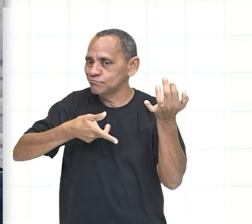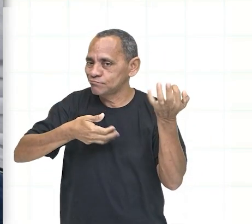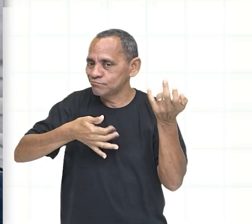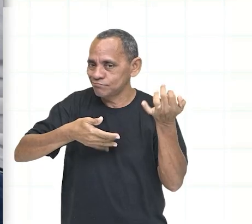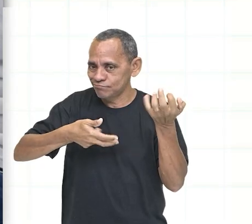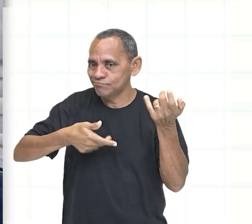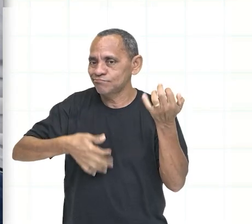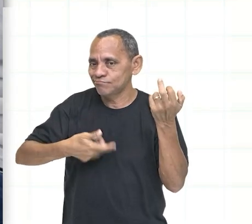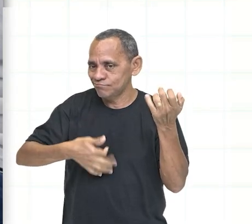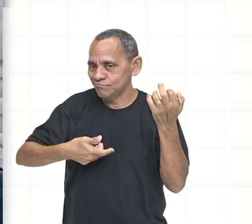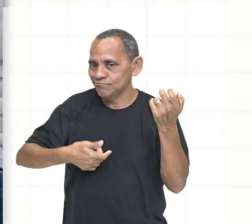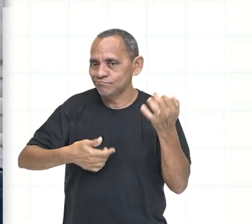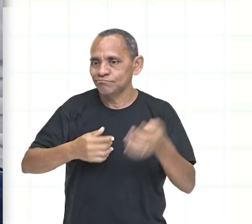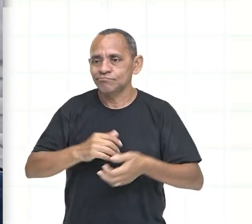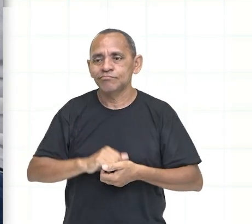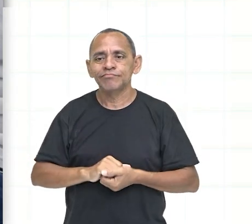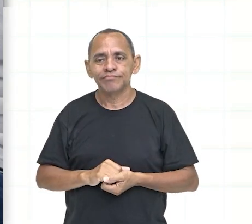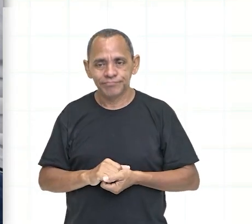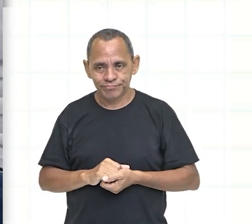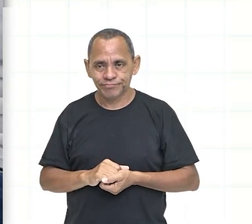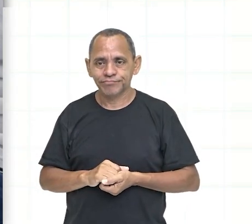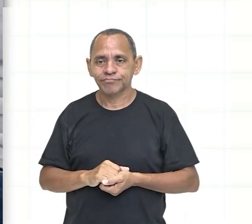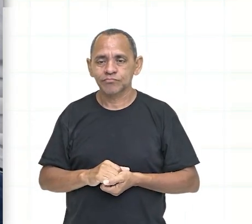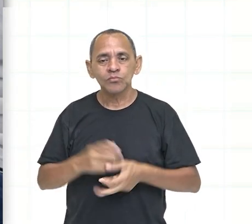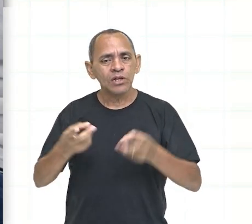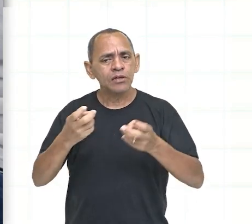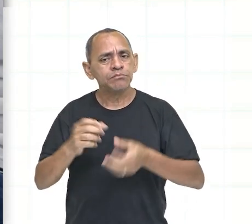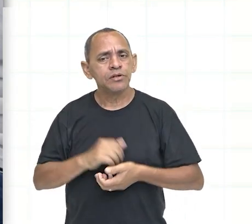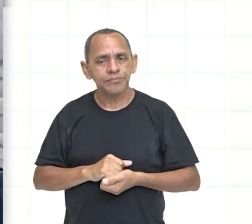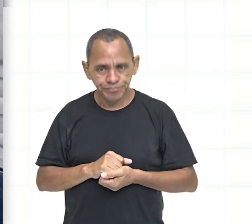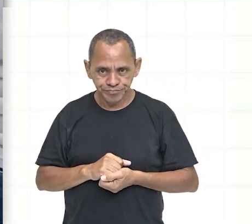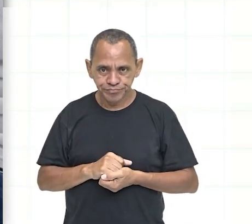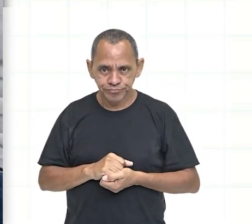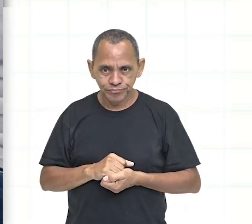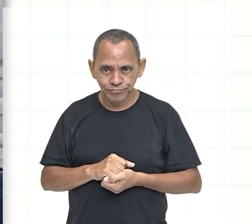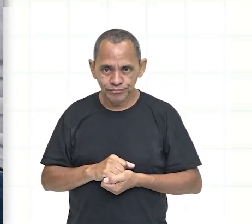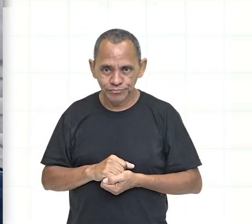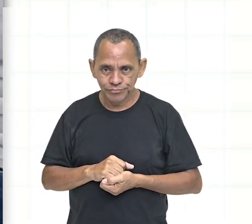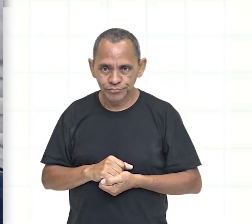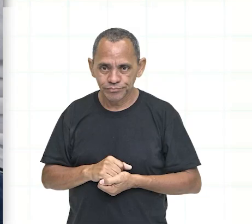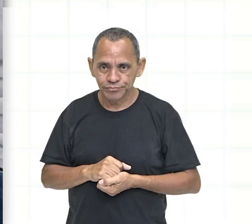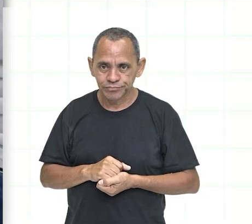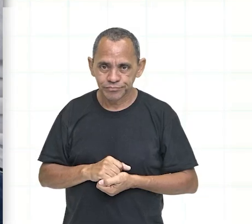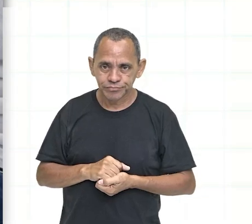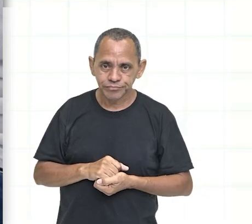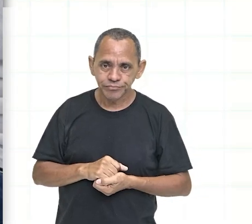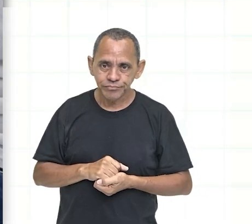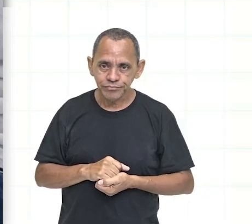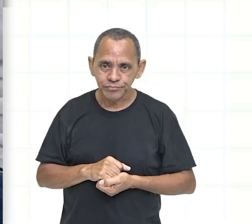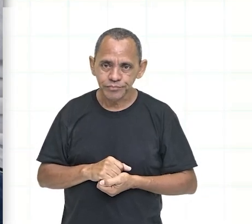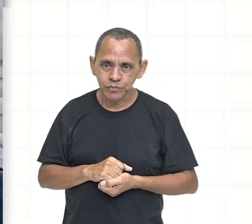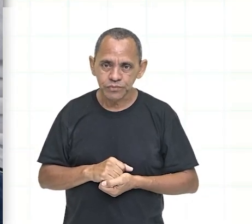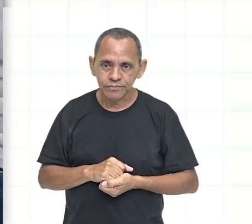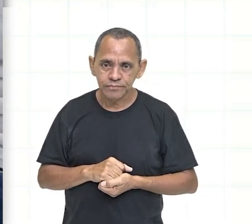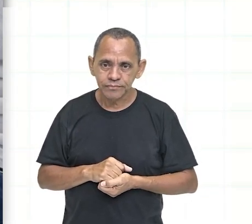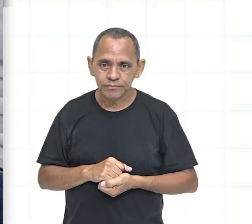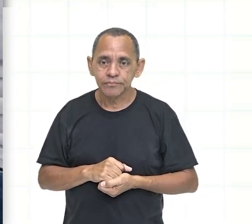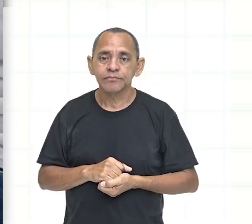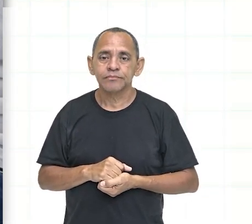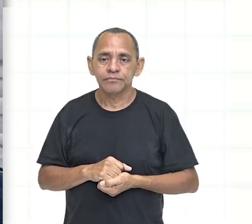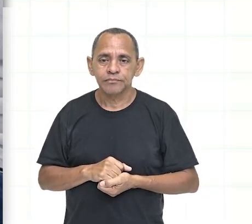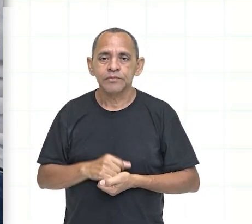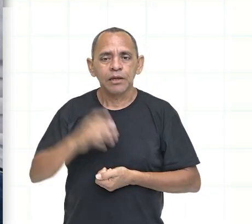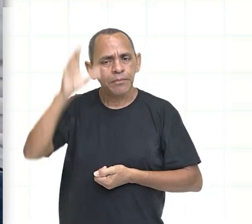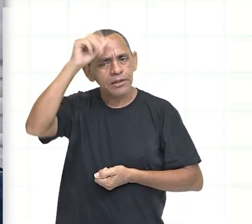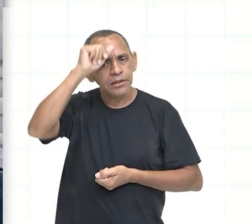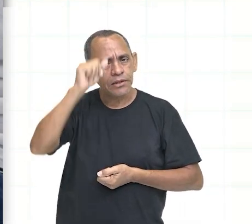certo? If he had more time, he would learn to play the guitar. Se ele tivesse mais tempo, ele